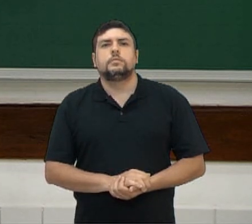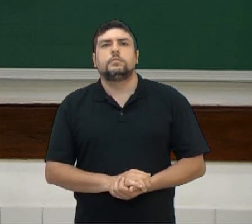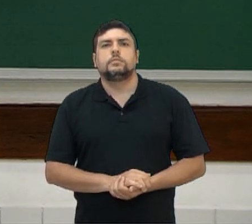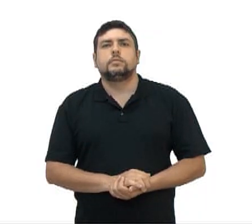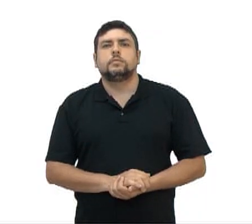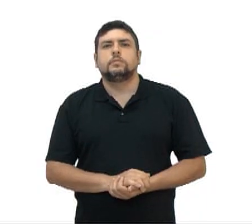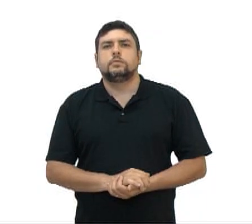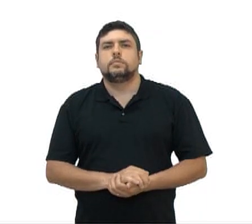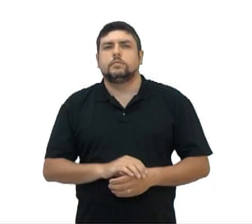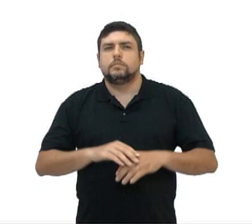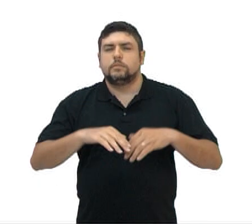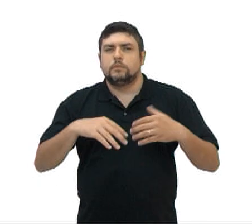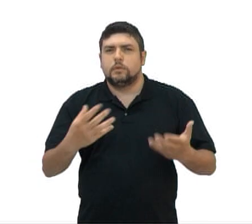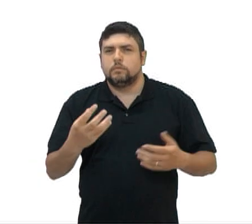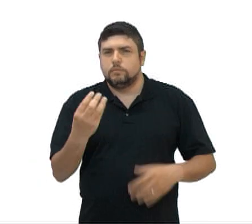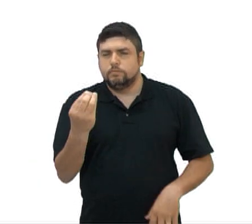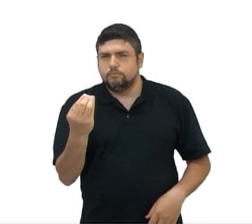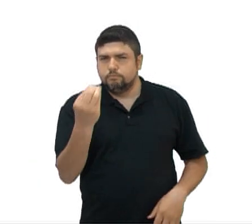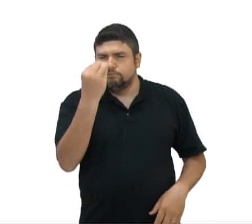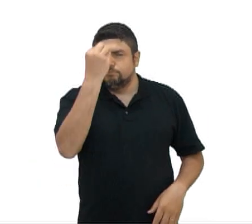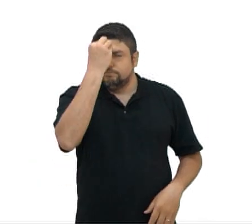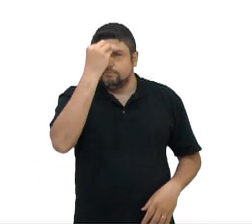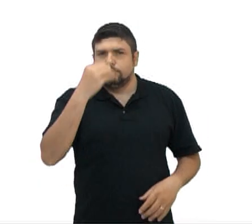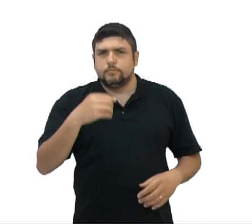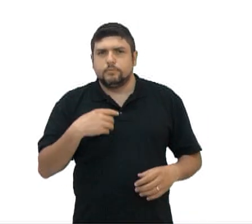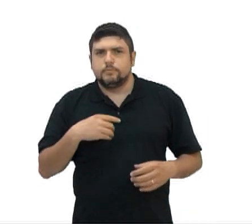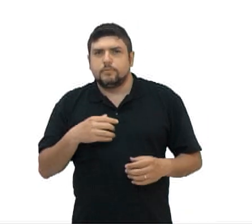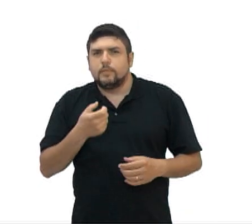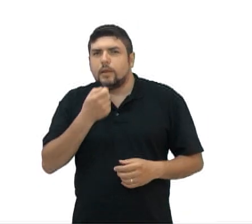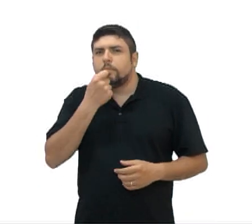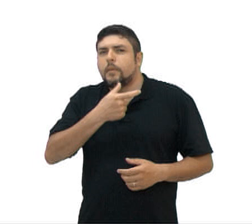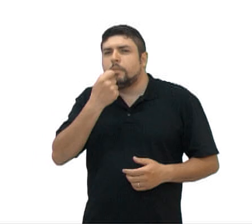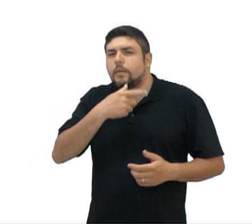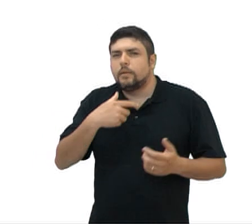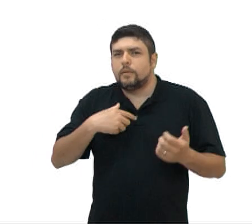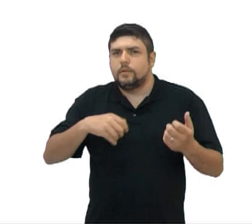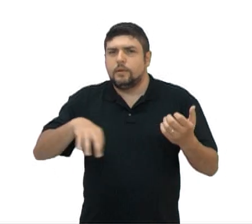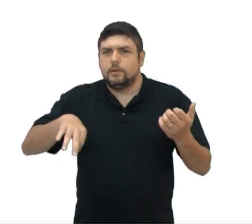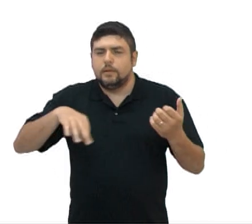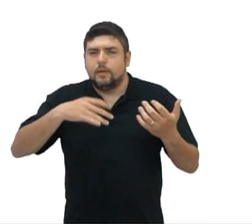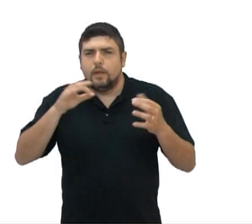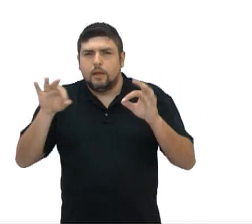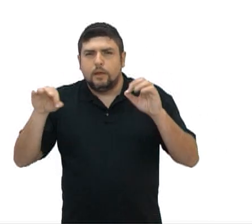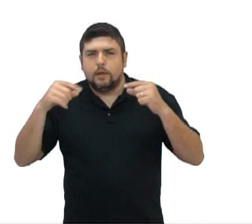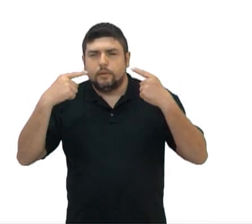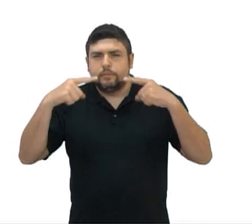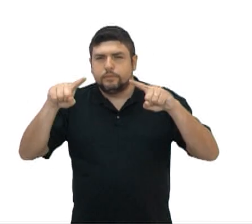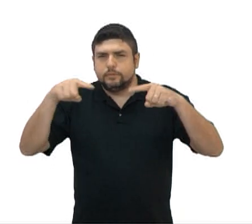Para memorizar agora, eu fiz uma paródiazinha, vou pegar aqui um negócio que eu esqueci.